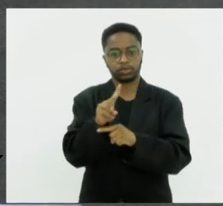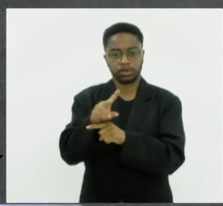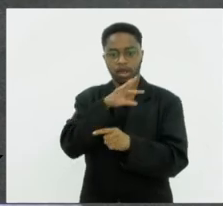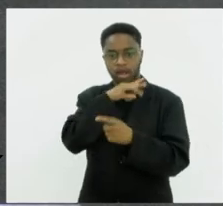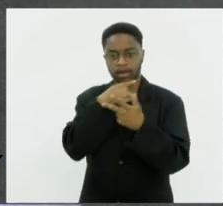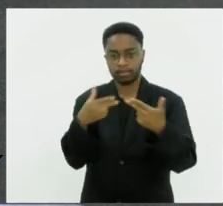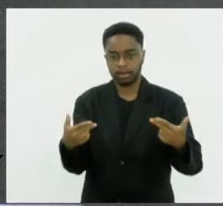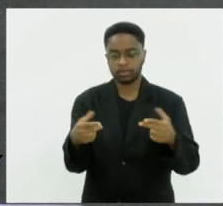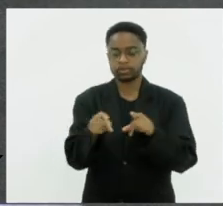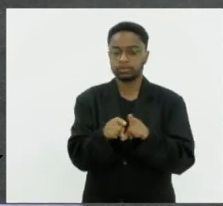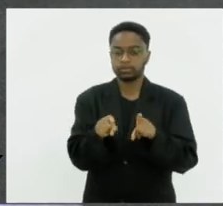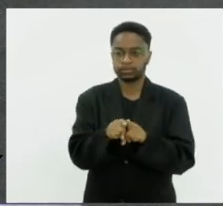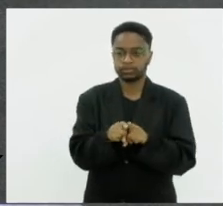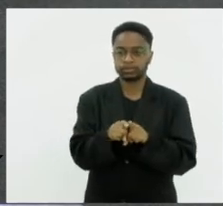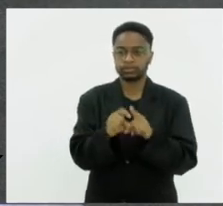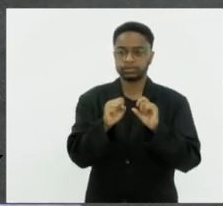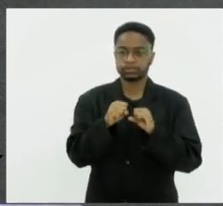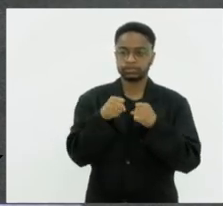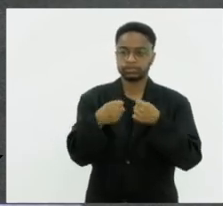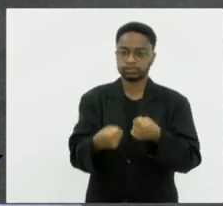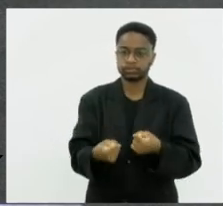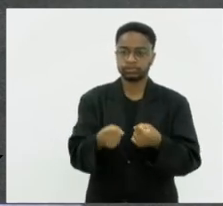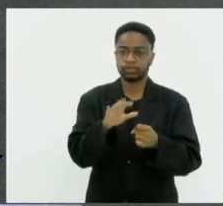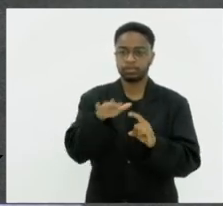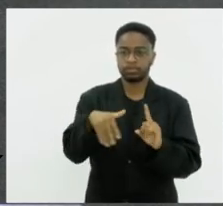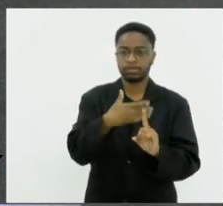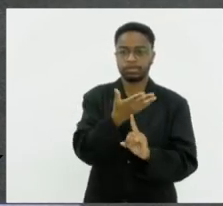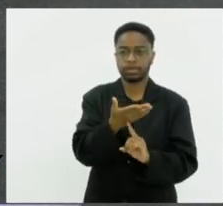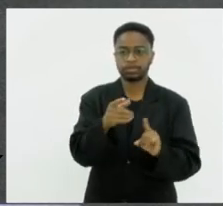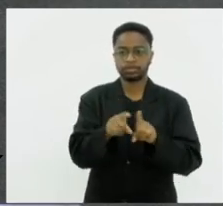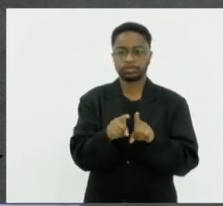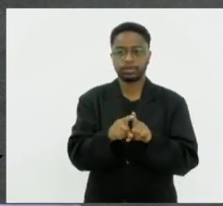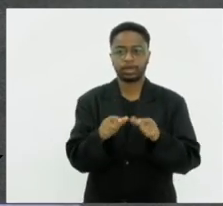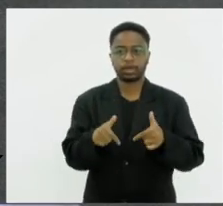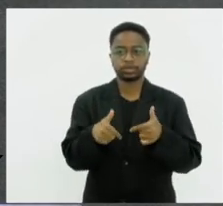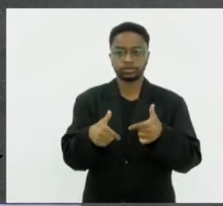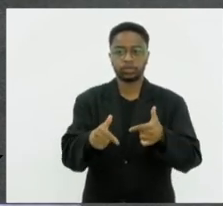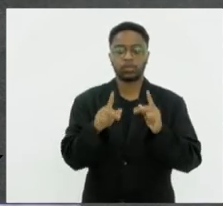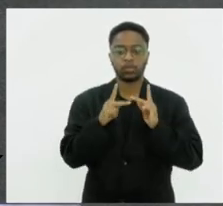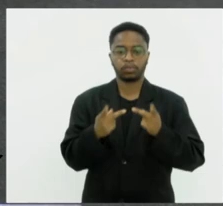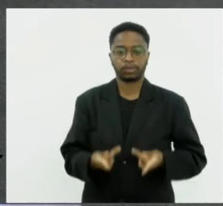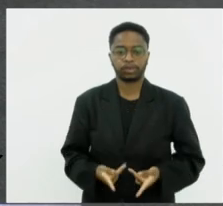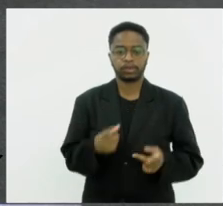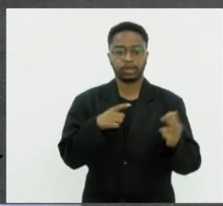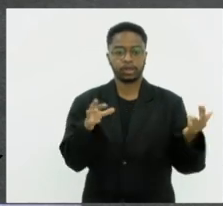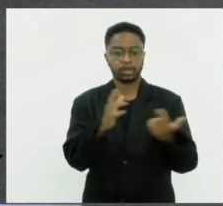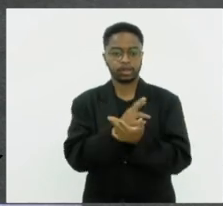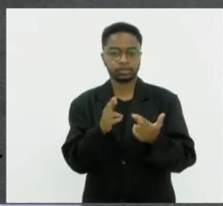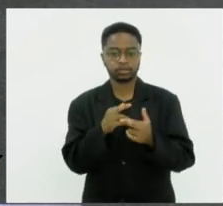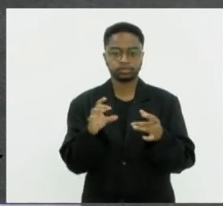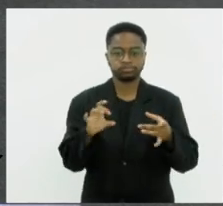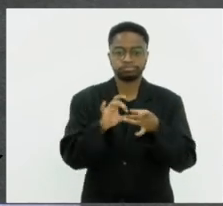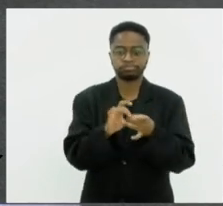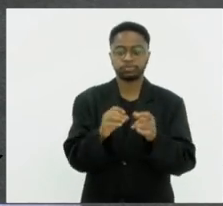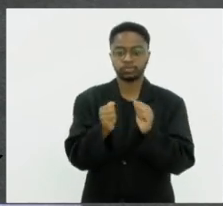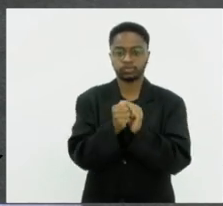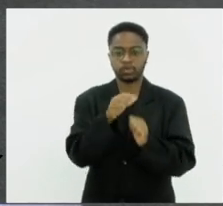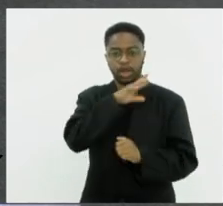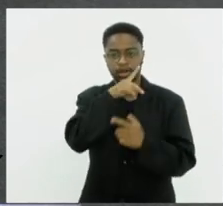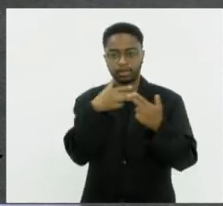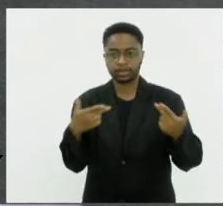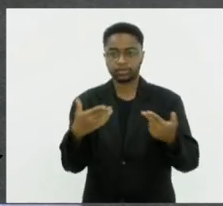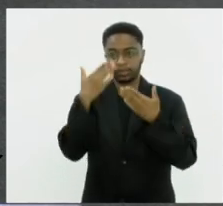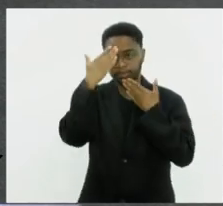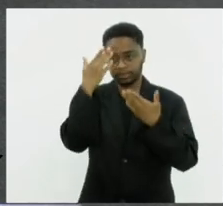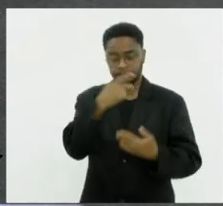vai também na necessidade de defender o meio ambiente e a atuação humana numa relação harmoniosa com os animais. Muito obrigado, presidenta. Espero